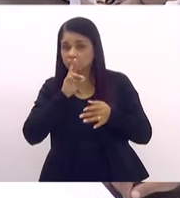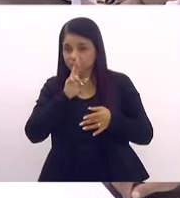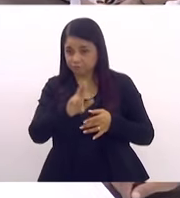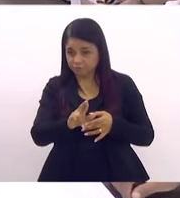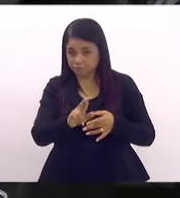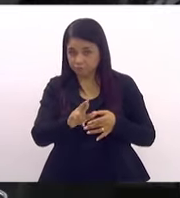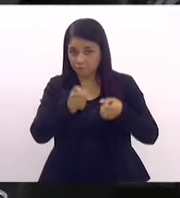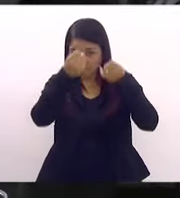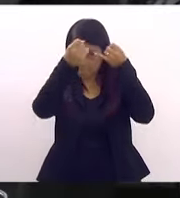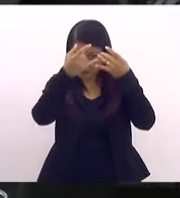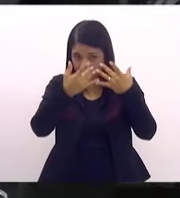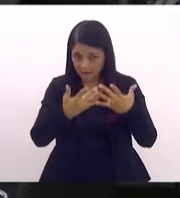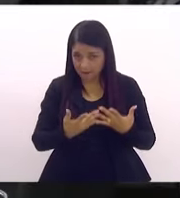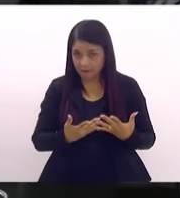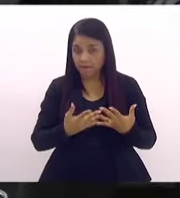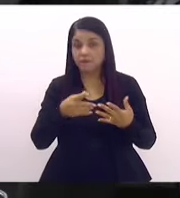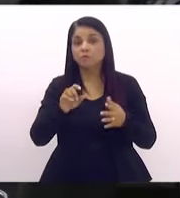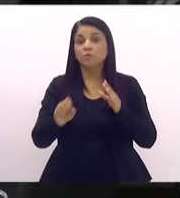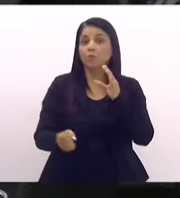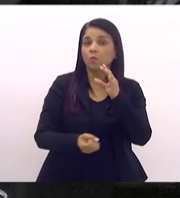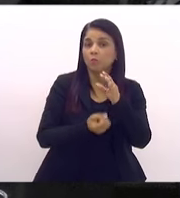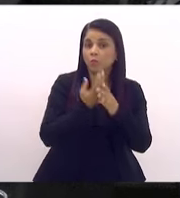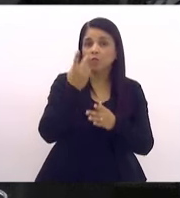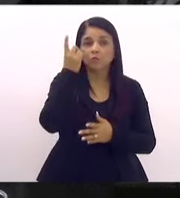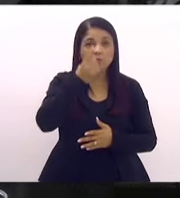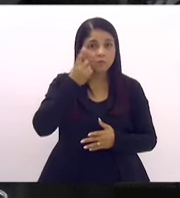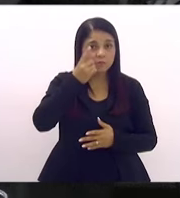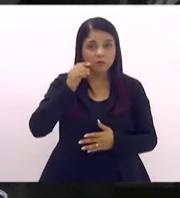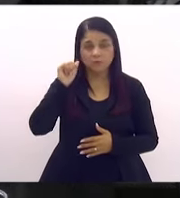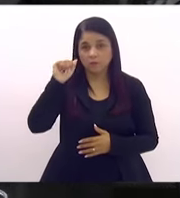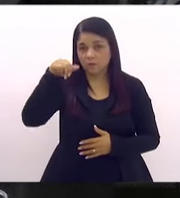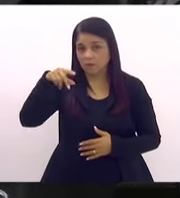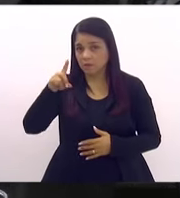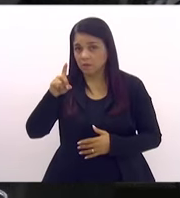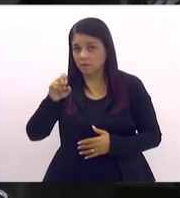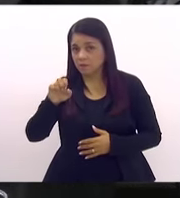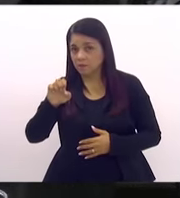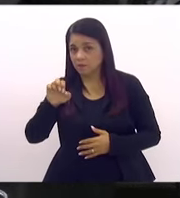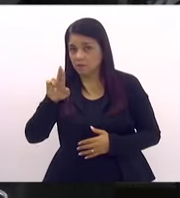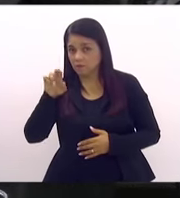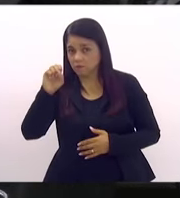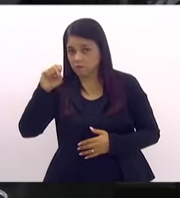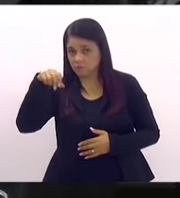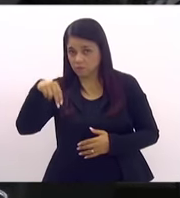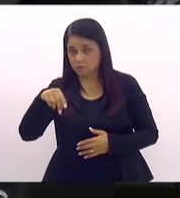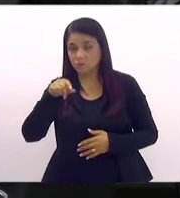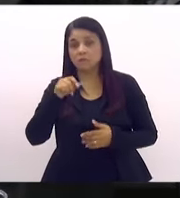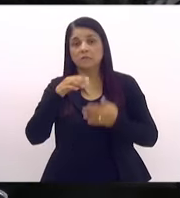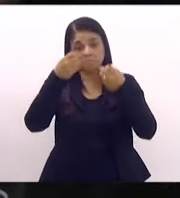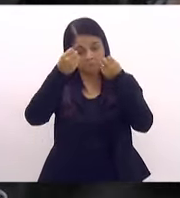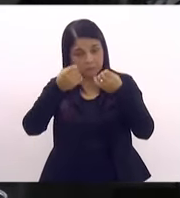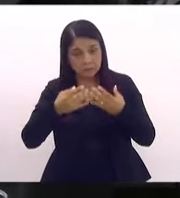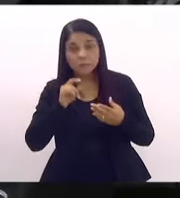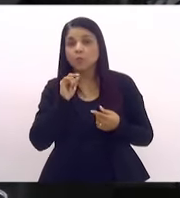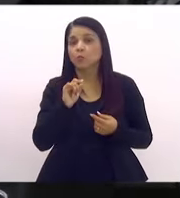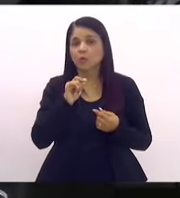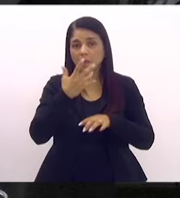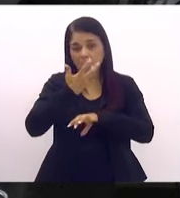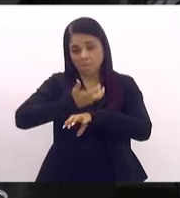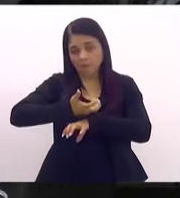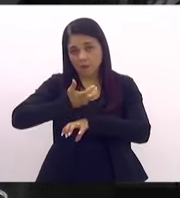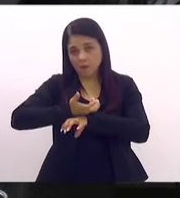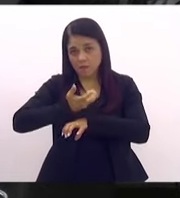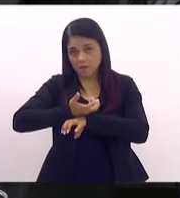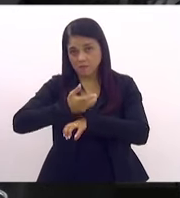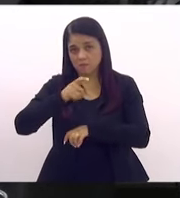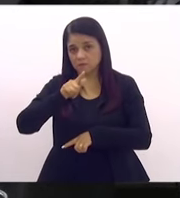do autor. Afirma o autor que esta é uma praça